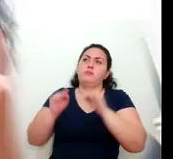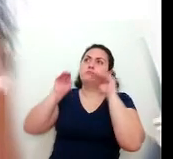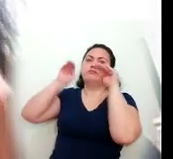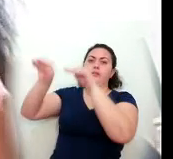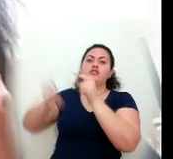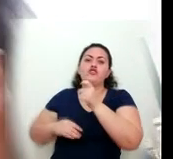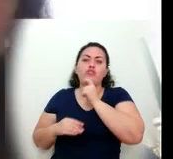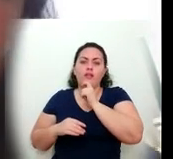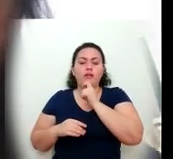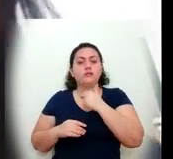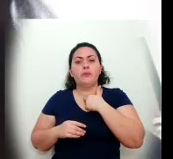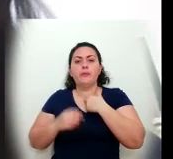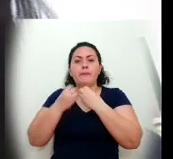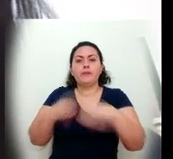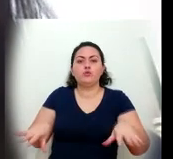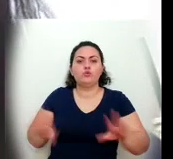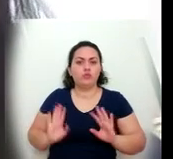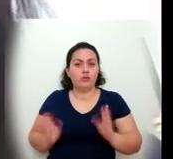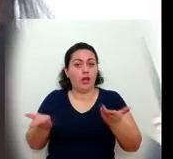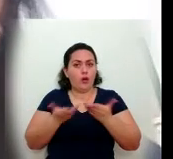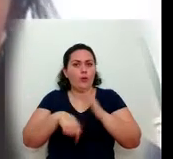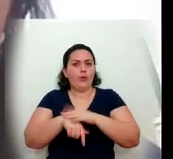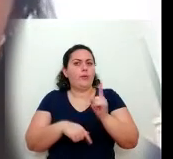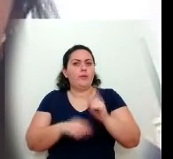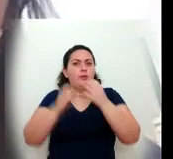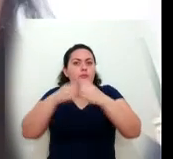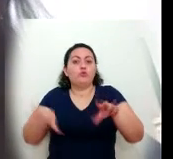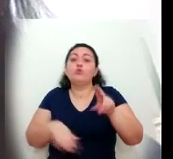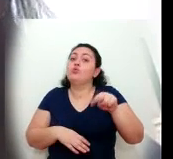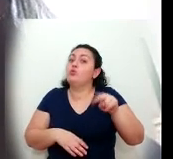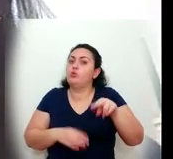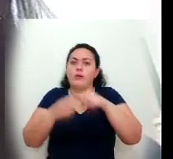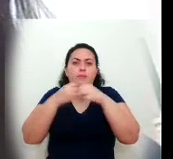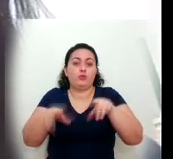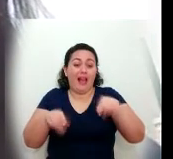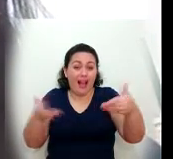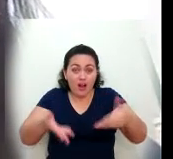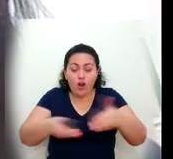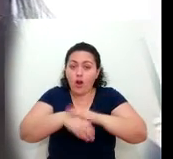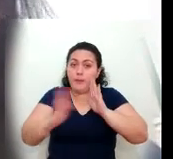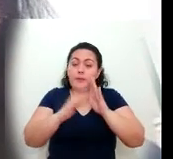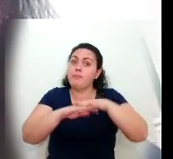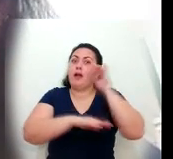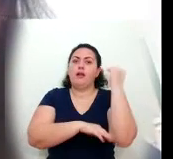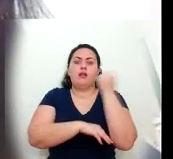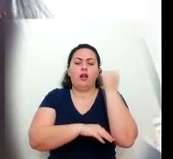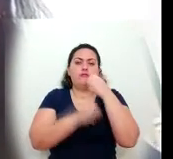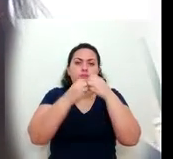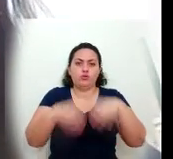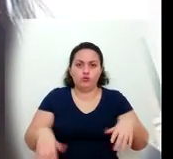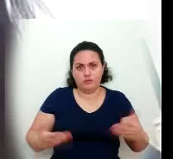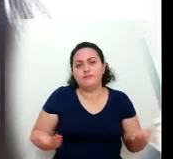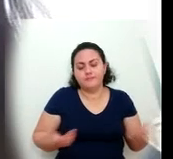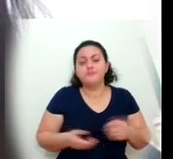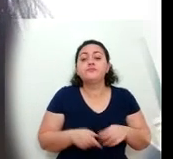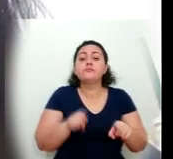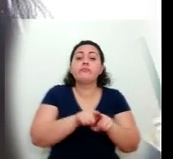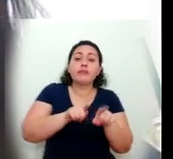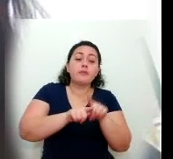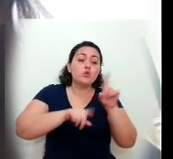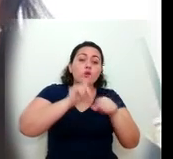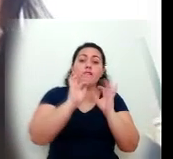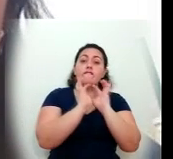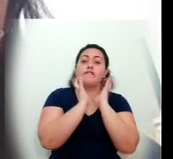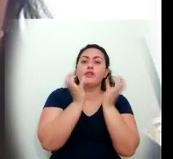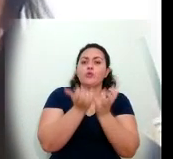também, né? Que esse também não é momento da gente andar desperdiçando. Nunca é, né? Mas nesse mais ainda, assim. Sim. Então, acho que também na hora de escolher